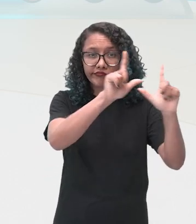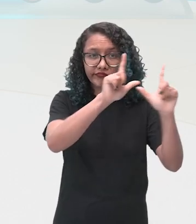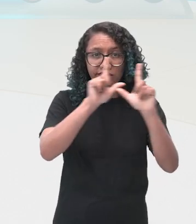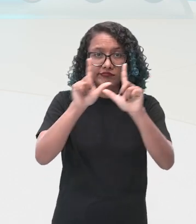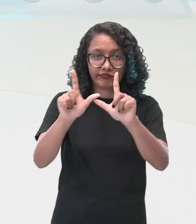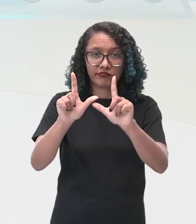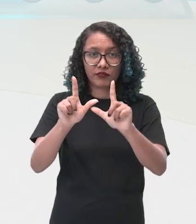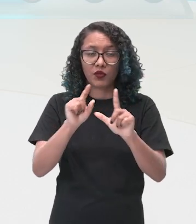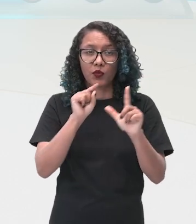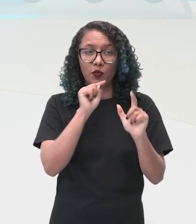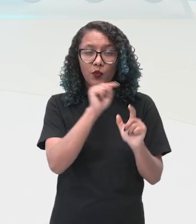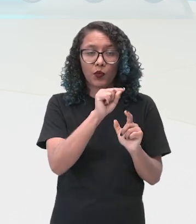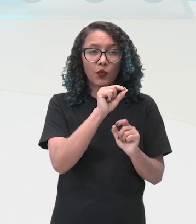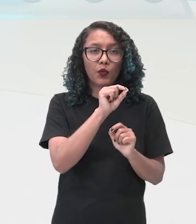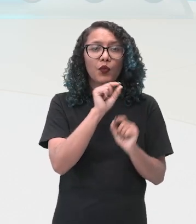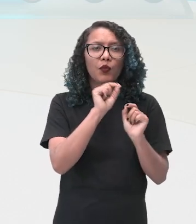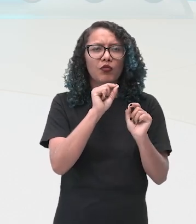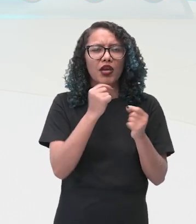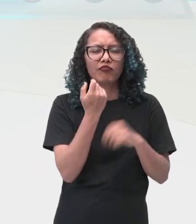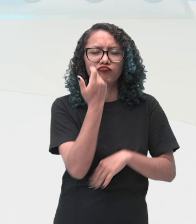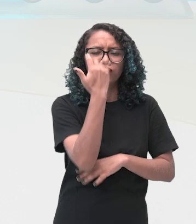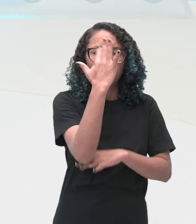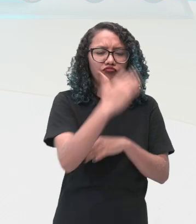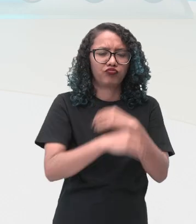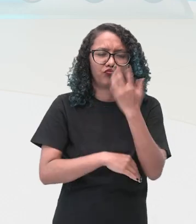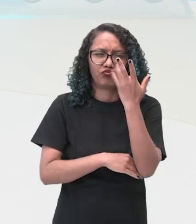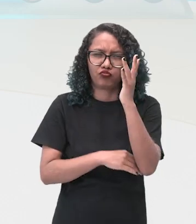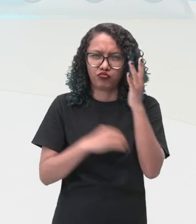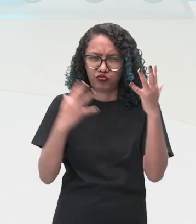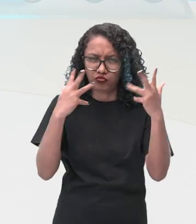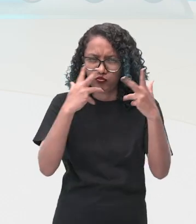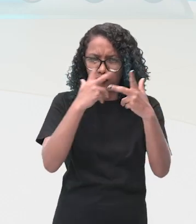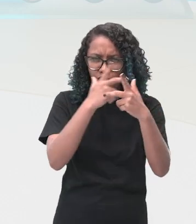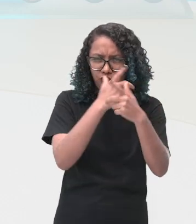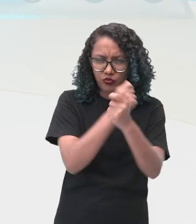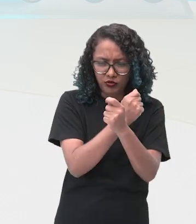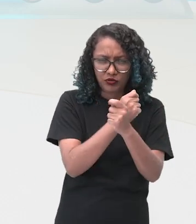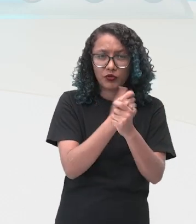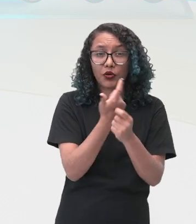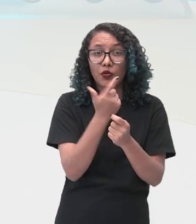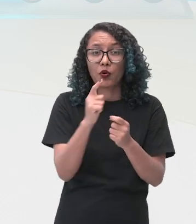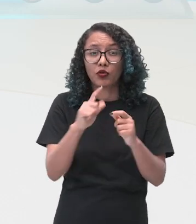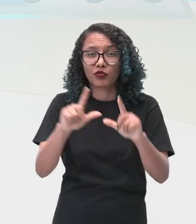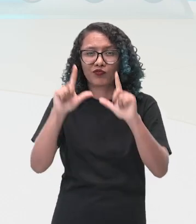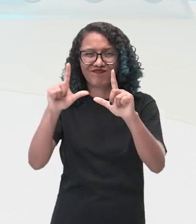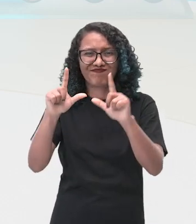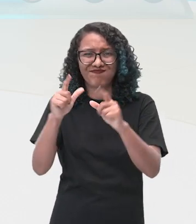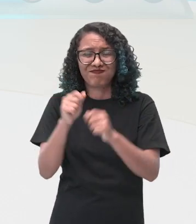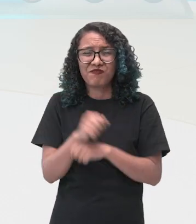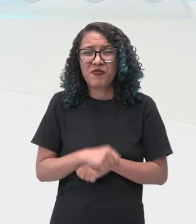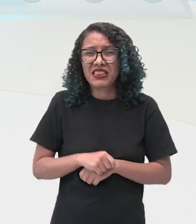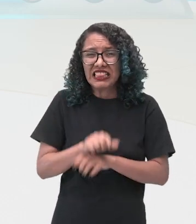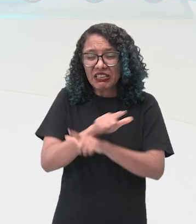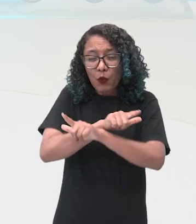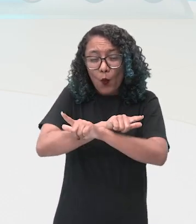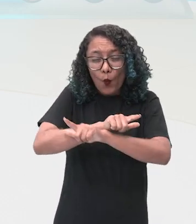Um totalmente florestado, bem bonito, arborizado, e o outro totalmente devastado,